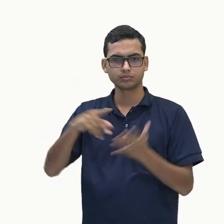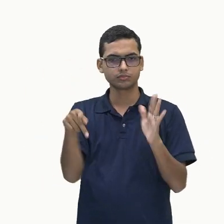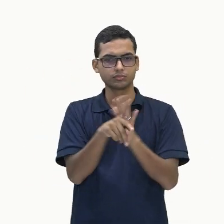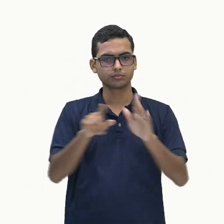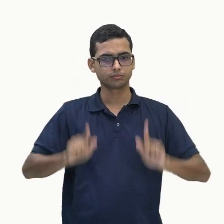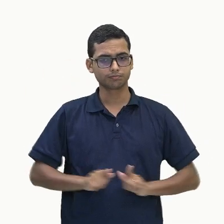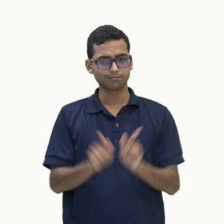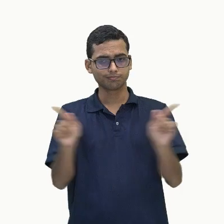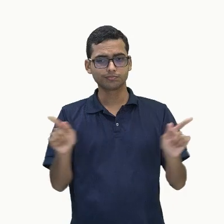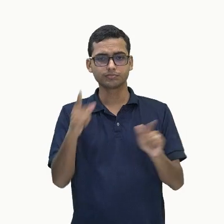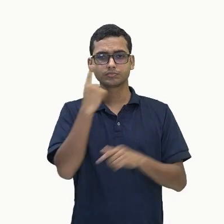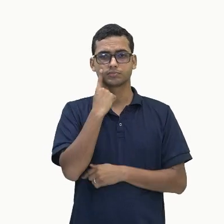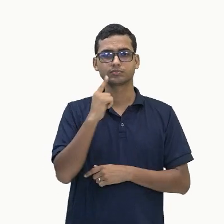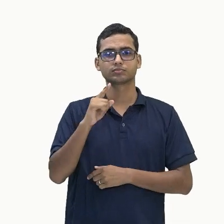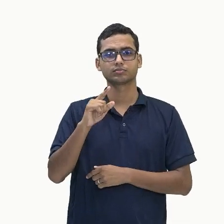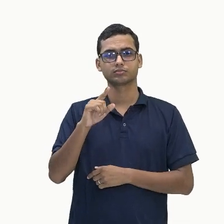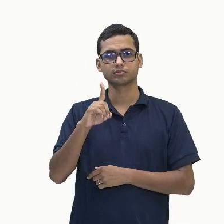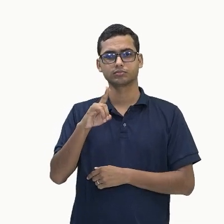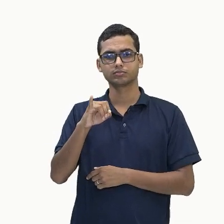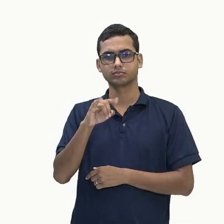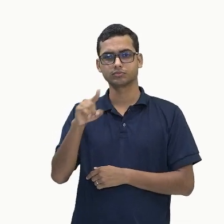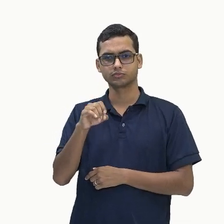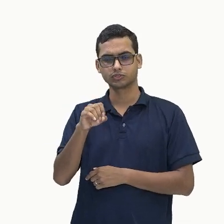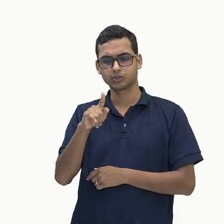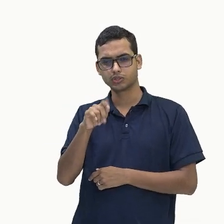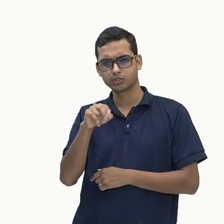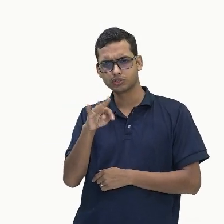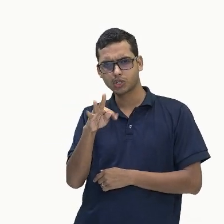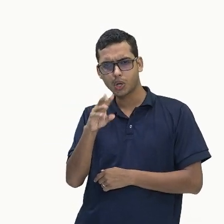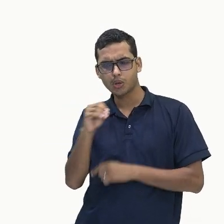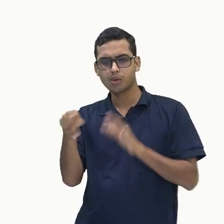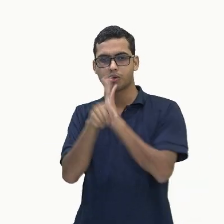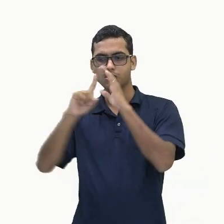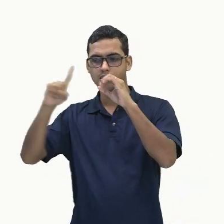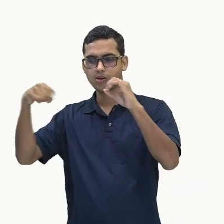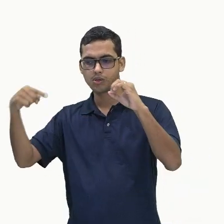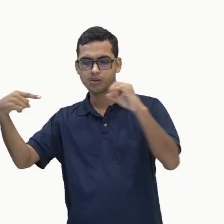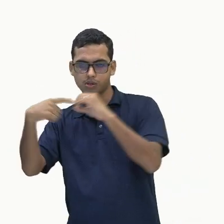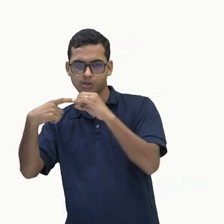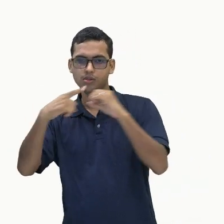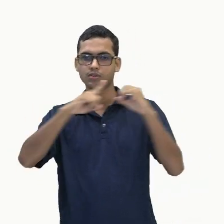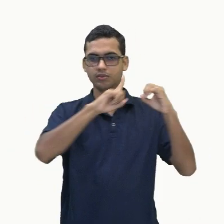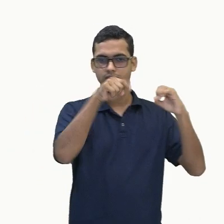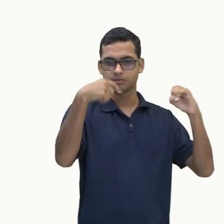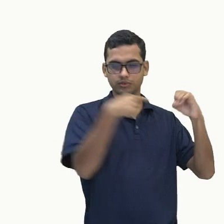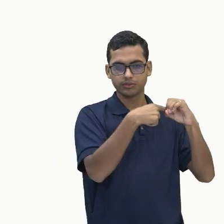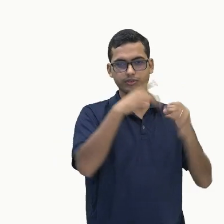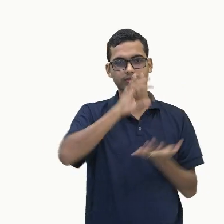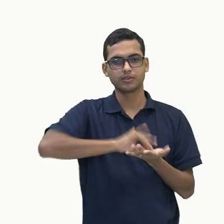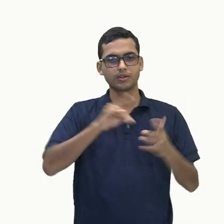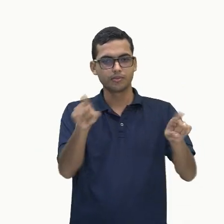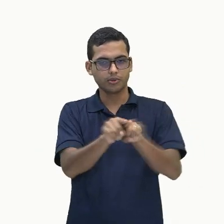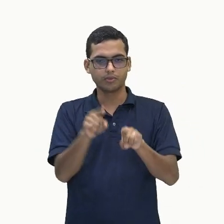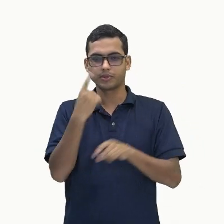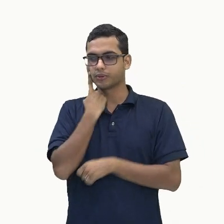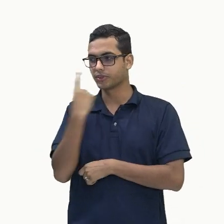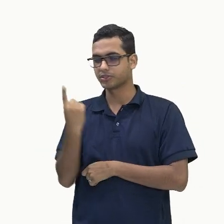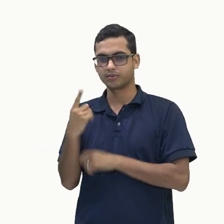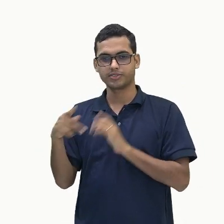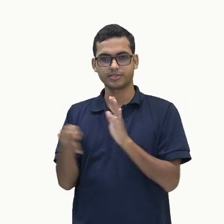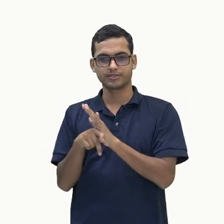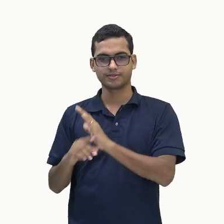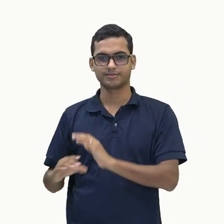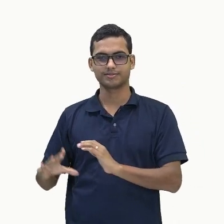aqueles gêmeos resultantes de fecundações diferentes, de zigotos diferentes. Portanto, eles podem ou não apresentar o mesmo